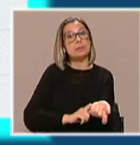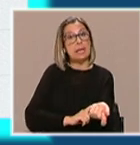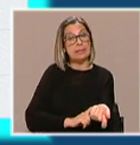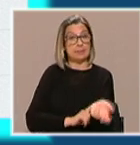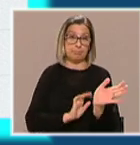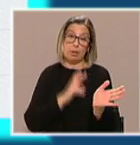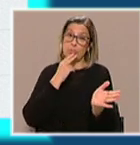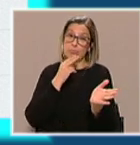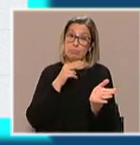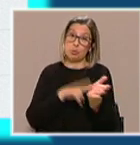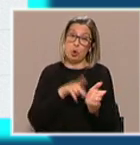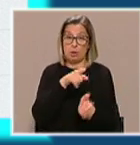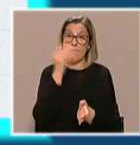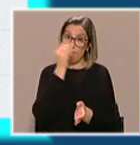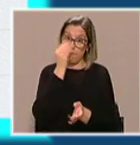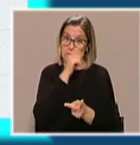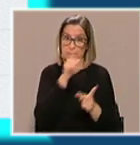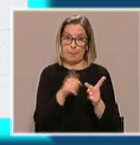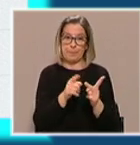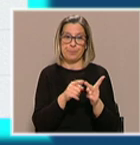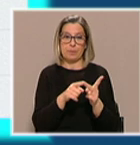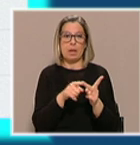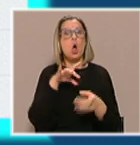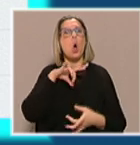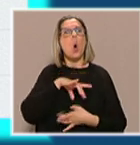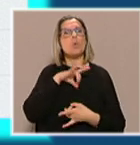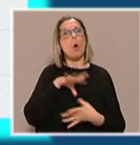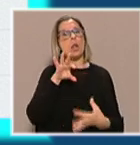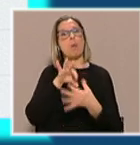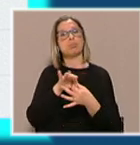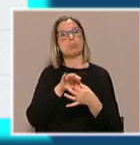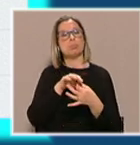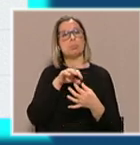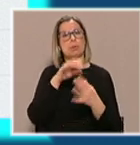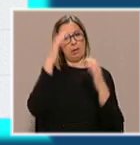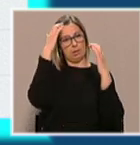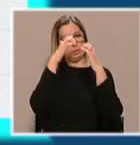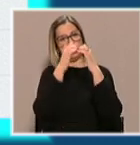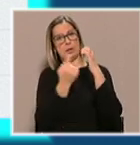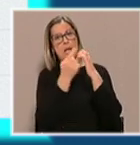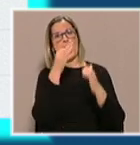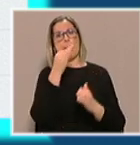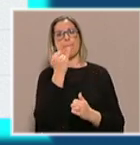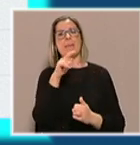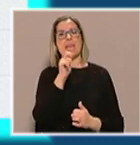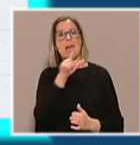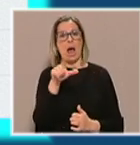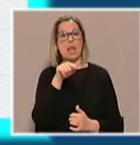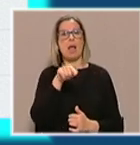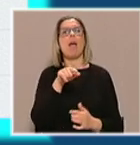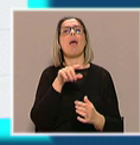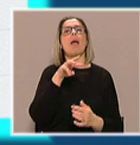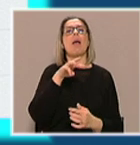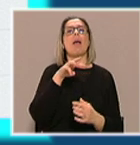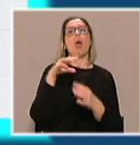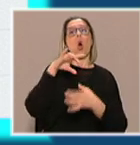falsa. Depois, a hormona produzida pela glândula pineal é a melatonina. É sim, senhora. E,